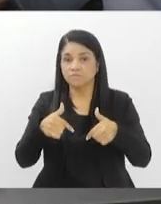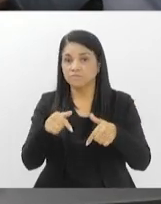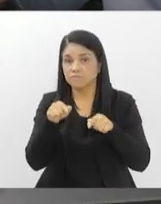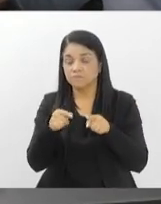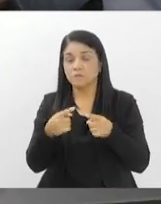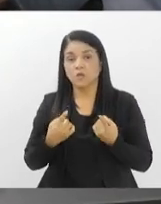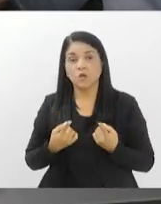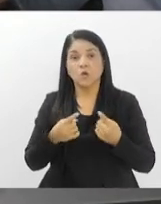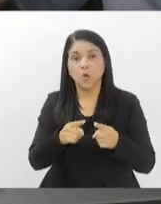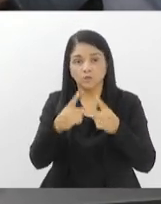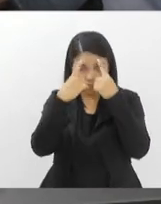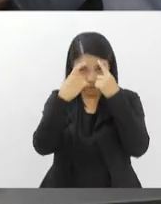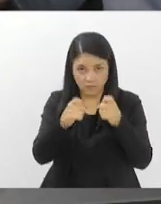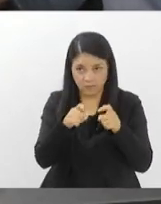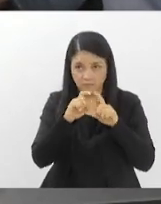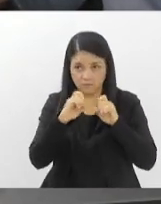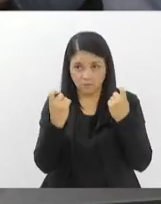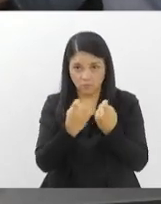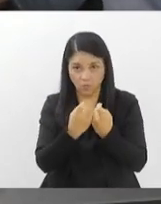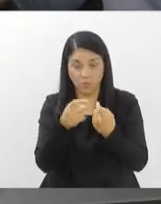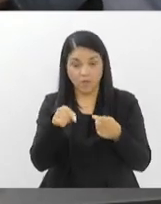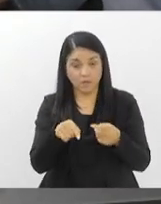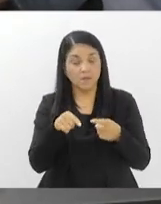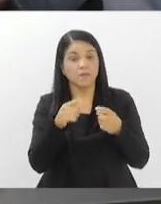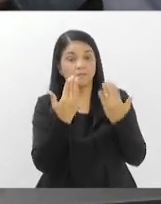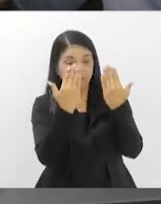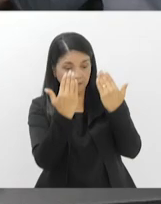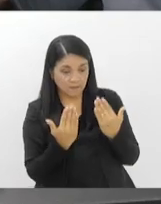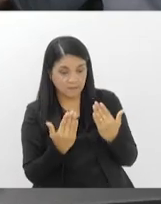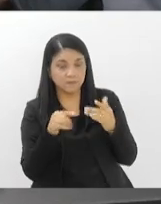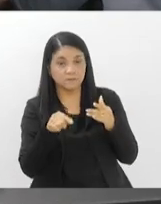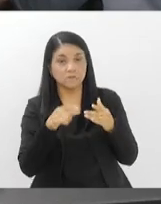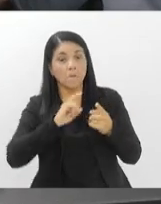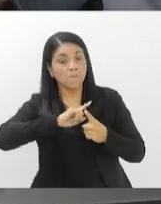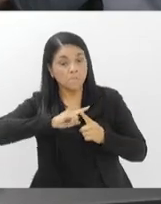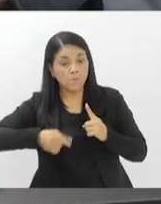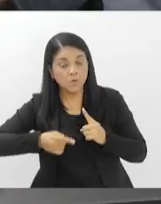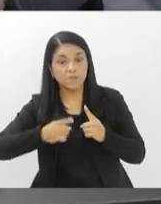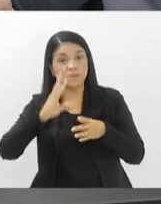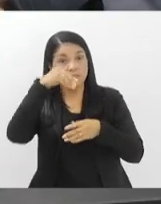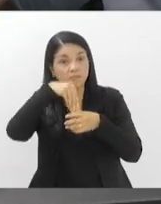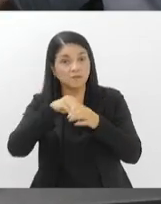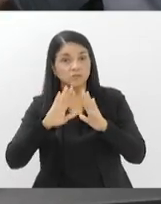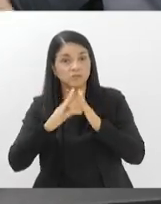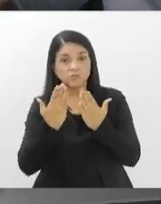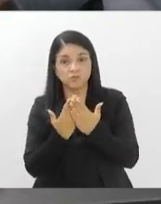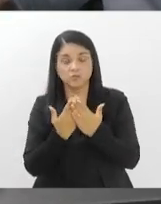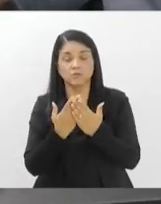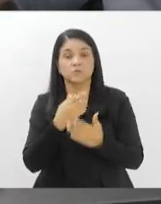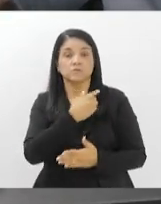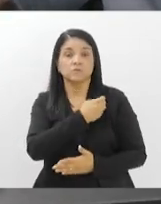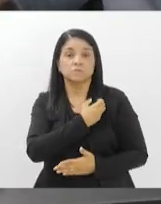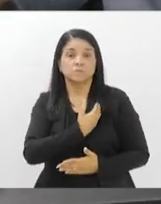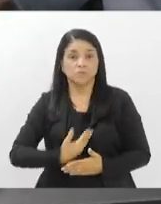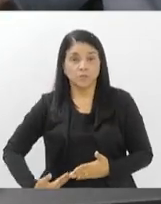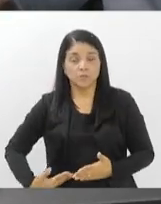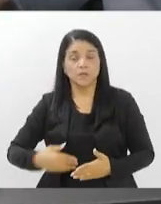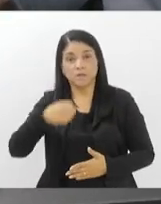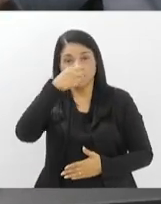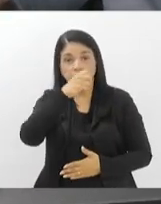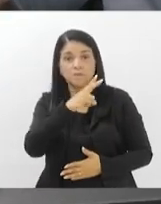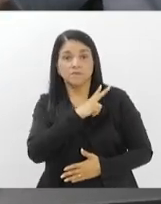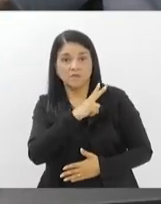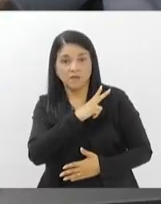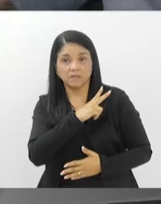gente está analisando diz: fica proibido nas escolas públicas e privadas. Então, eu acho muito melhor a formulação inicial